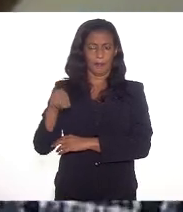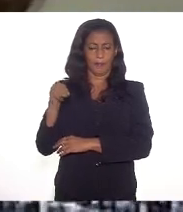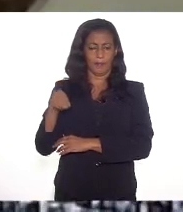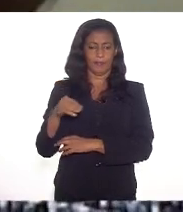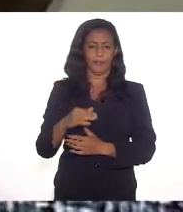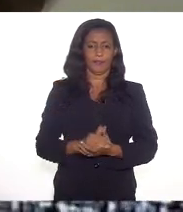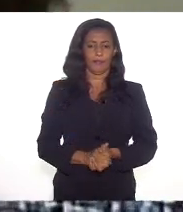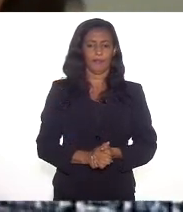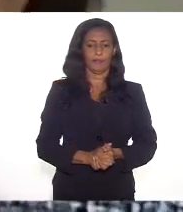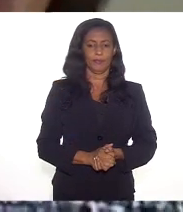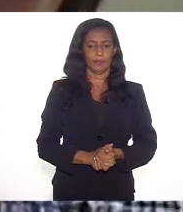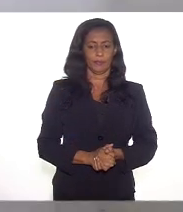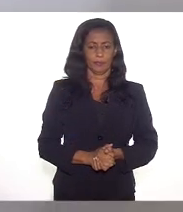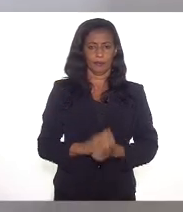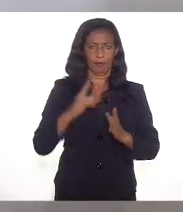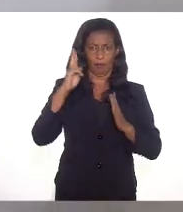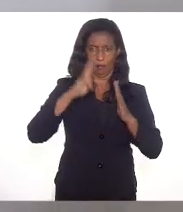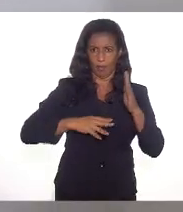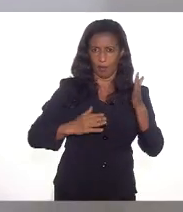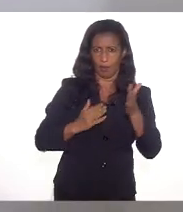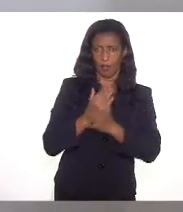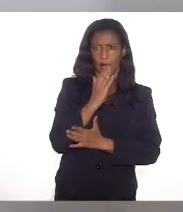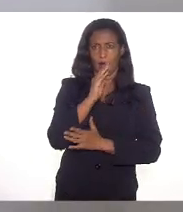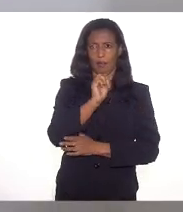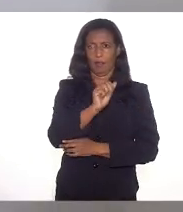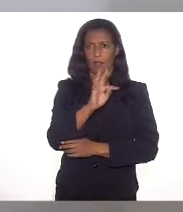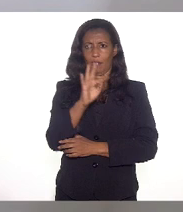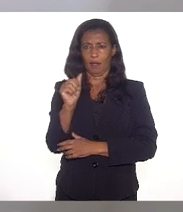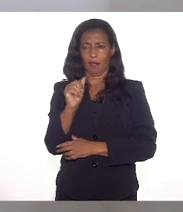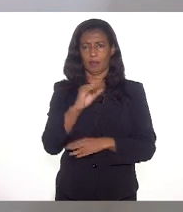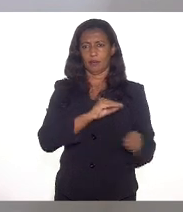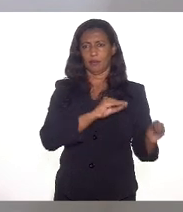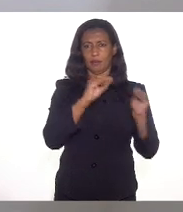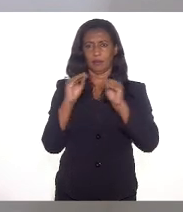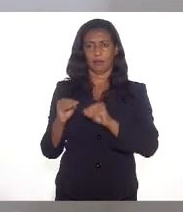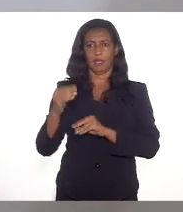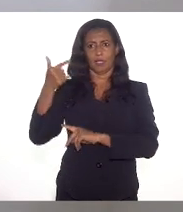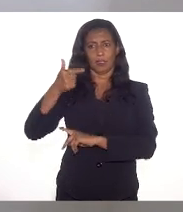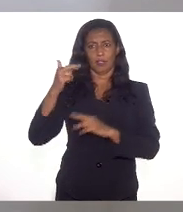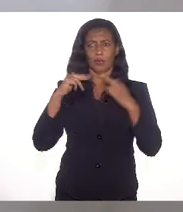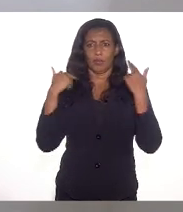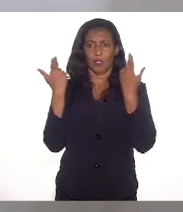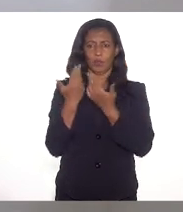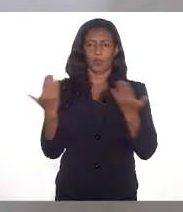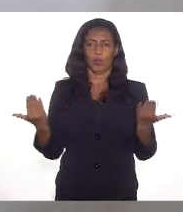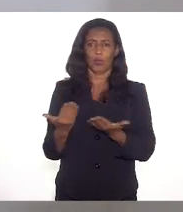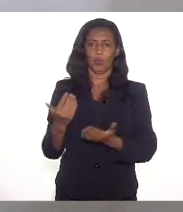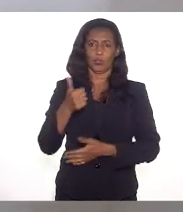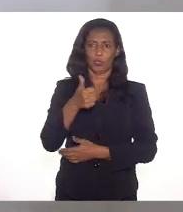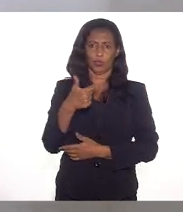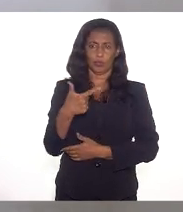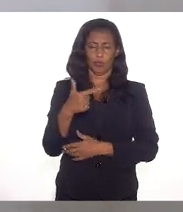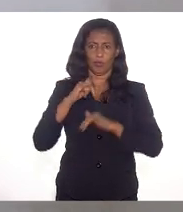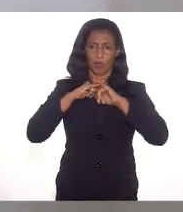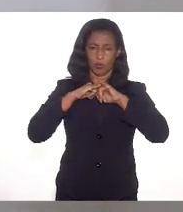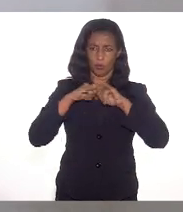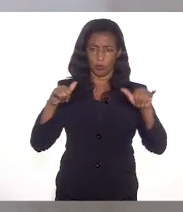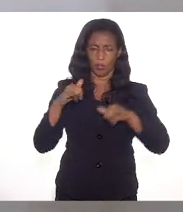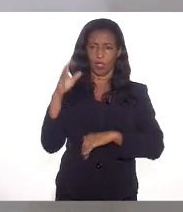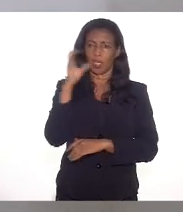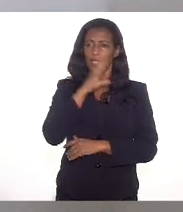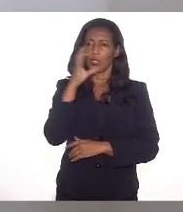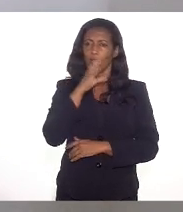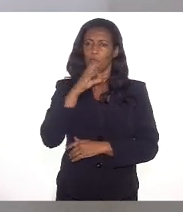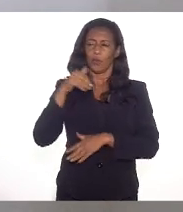13h53. Lida e aprovada a ata, passa-se a ordem da segunda sessão extraordinária do dia 12. Anuncio, em regime